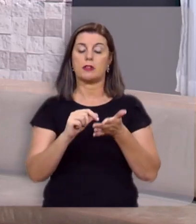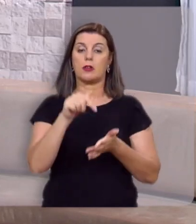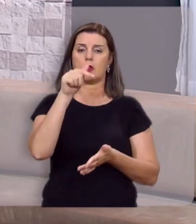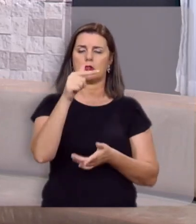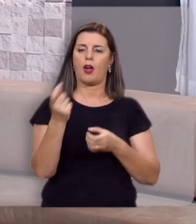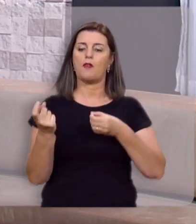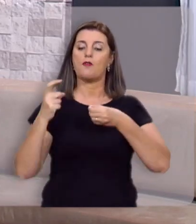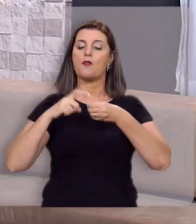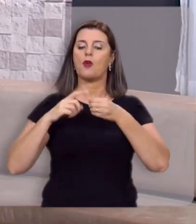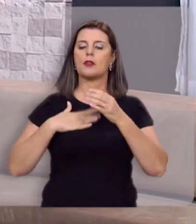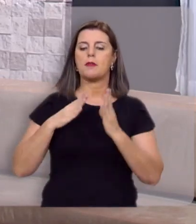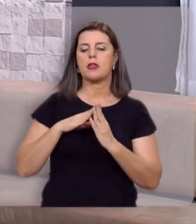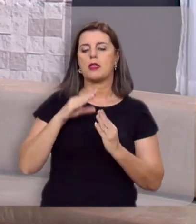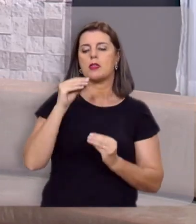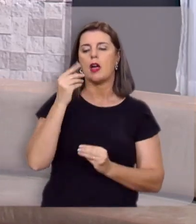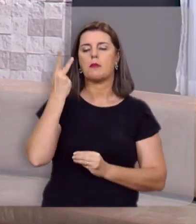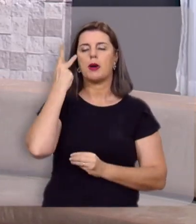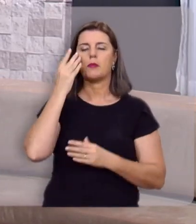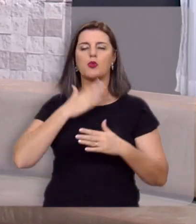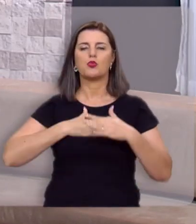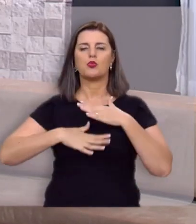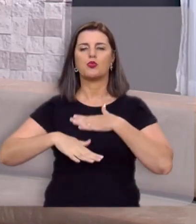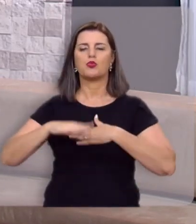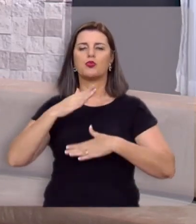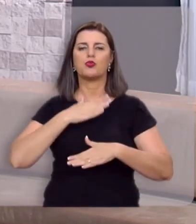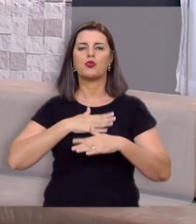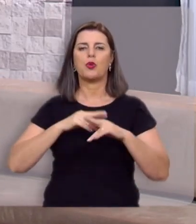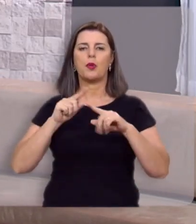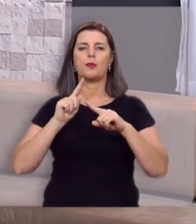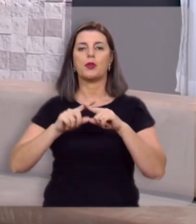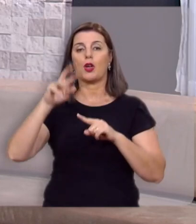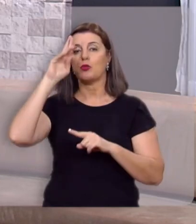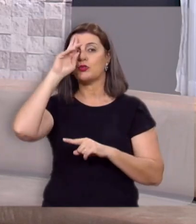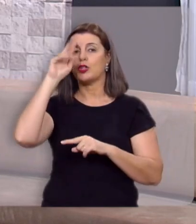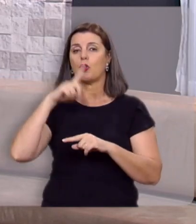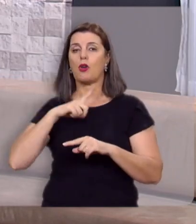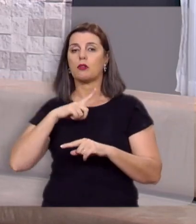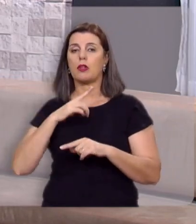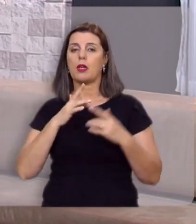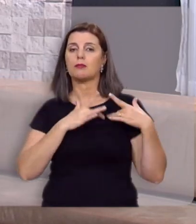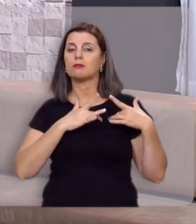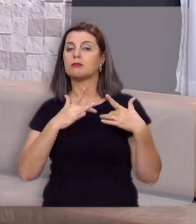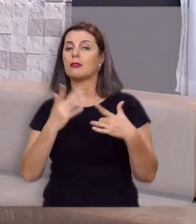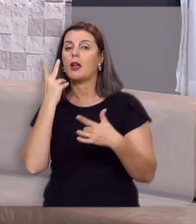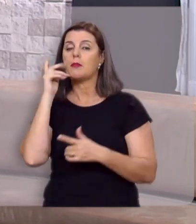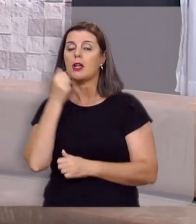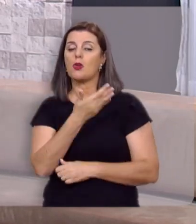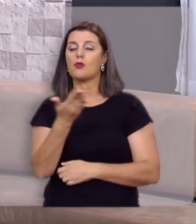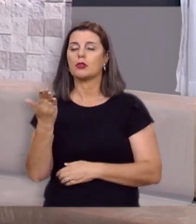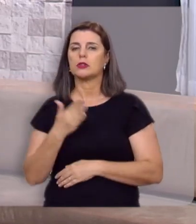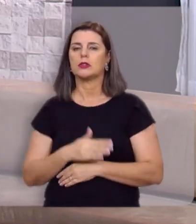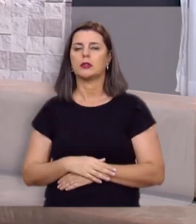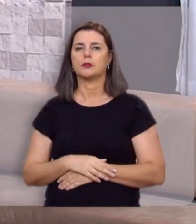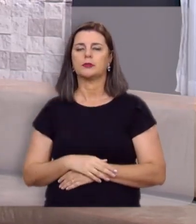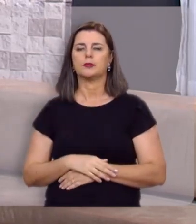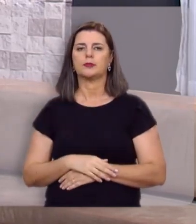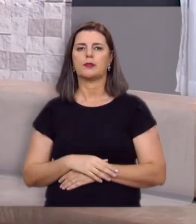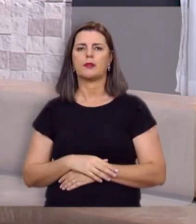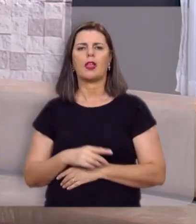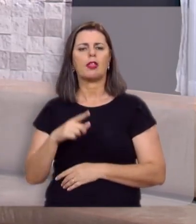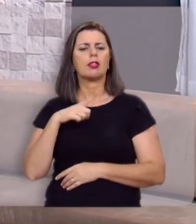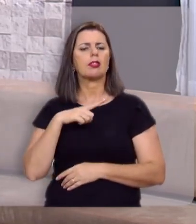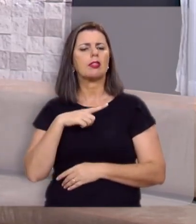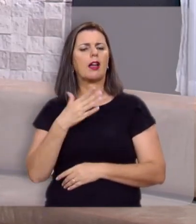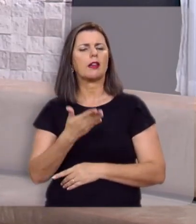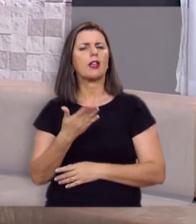7, volta minha alma ao teu sossego, pois o Senhor tem sido generoso para contigo.